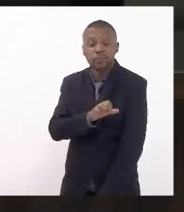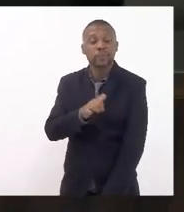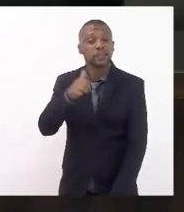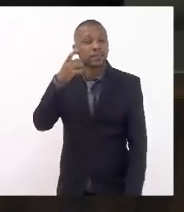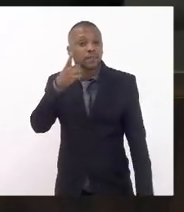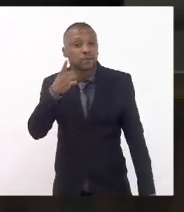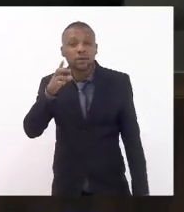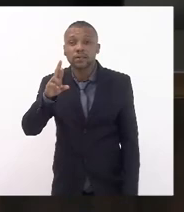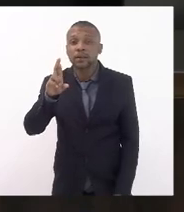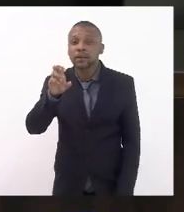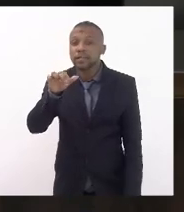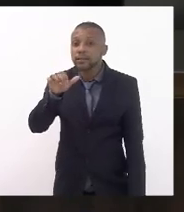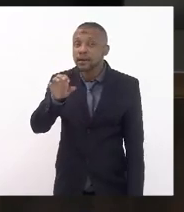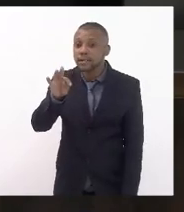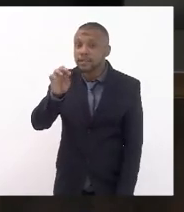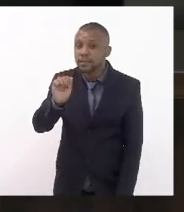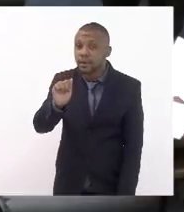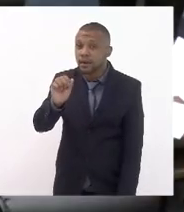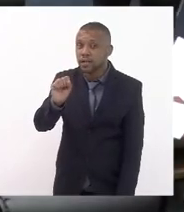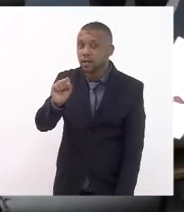Souza.